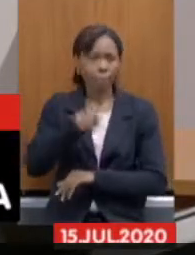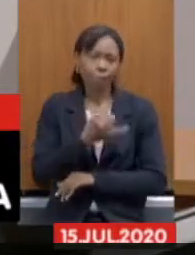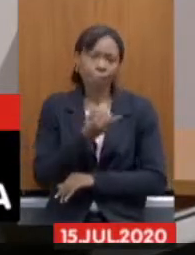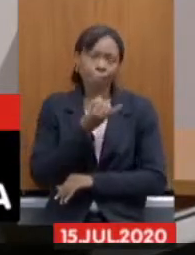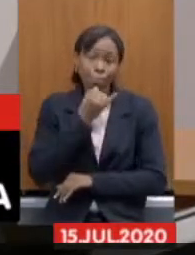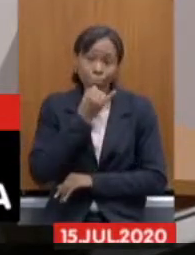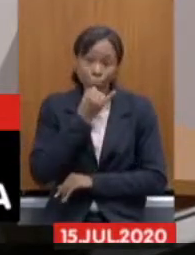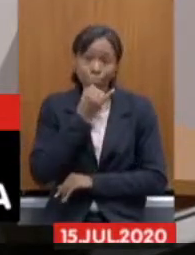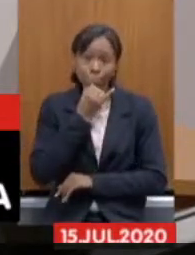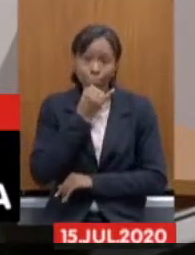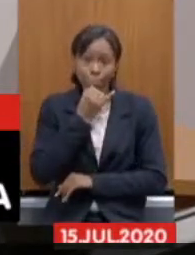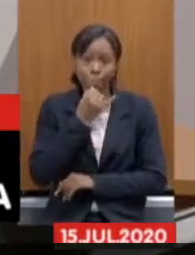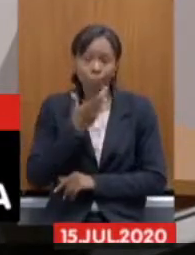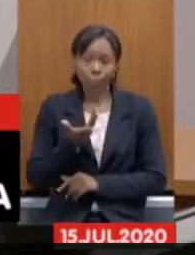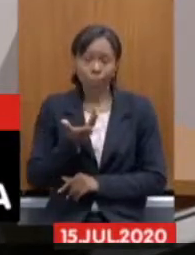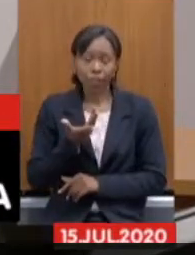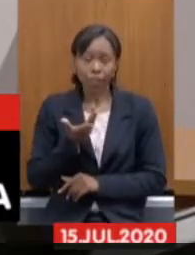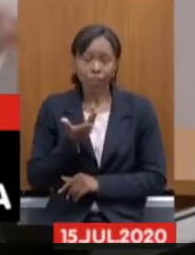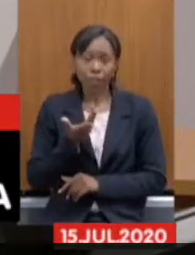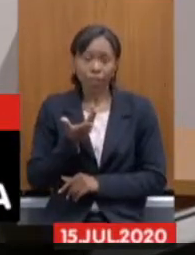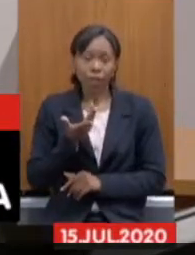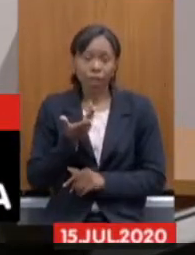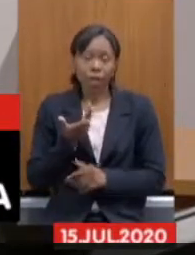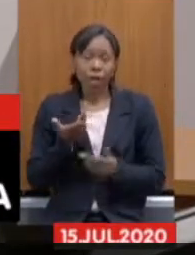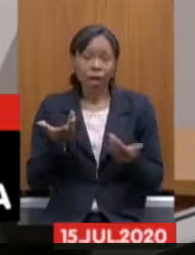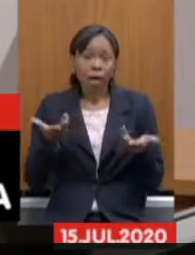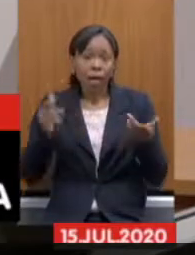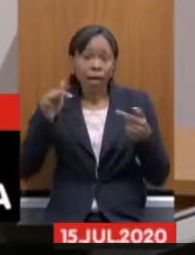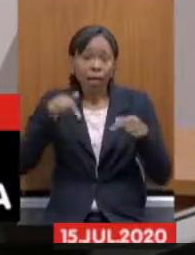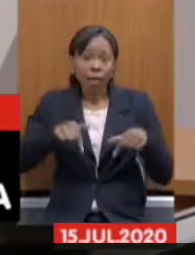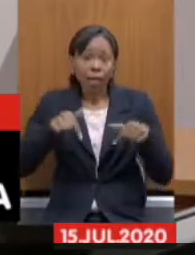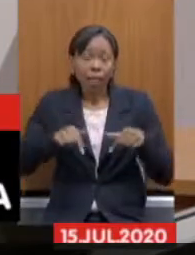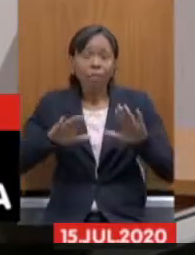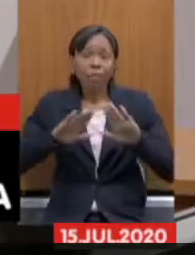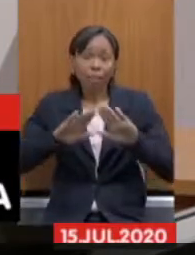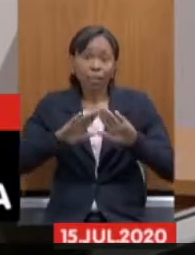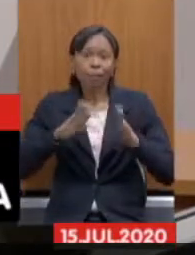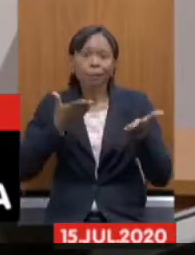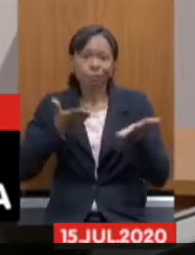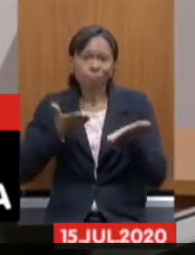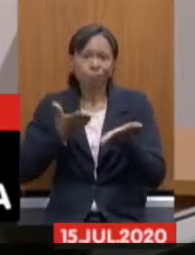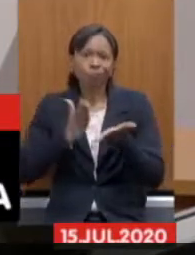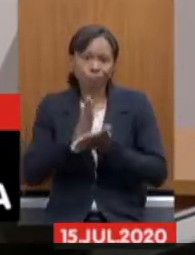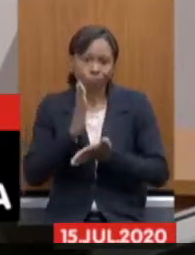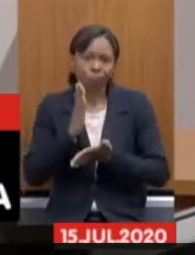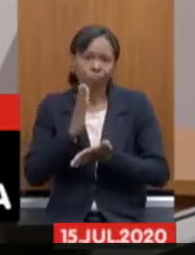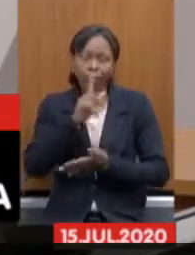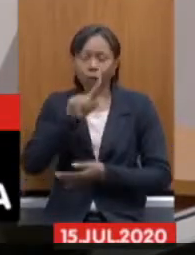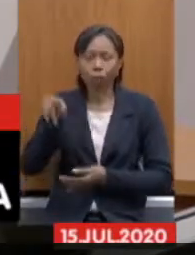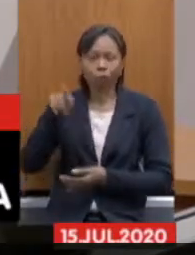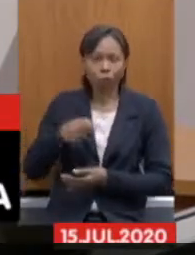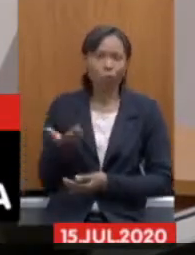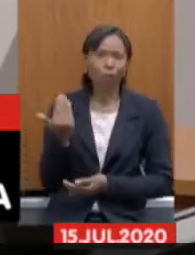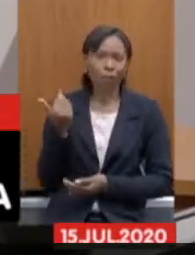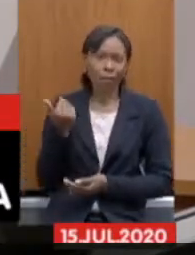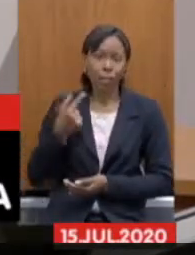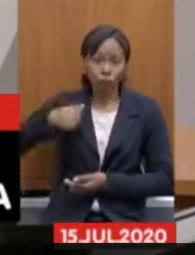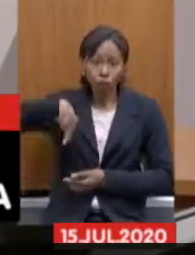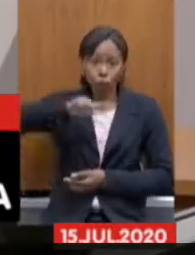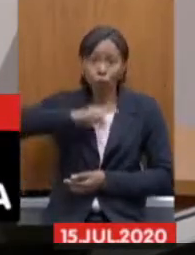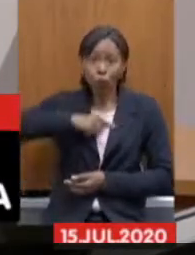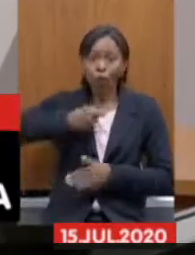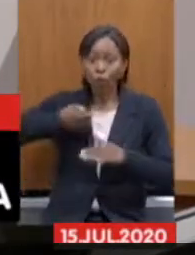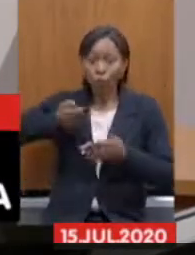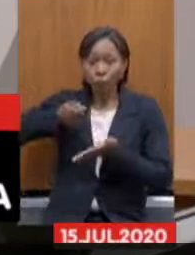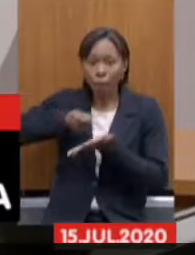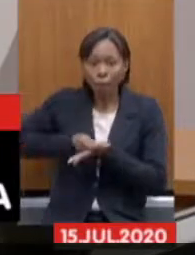foi o consagrado aqui nessa casa aprovado aqui nessa casa a extinção do fundo que nós contribuímos